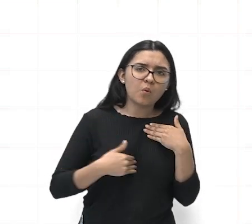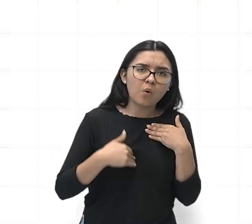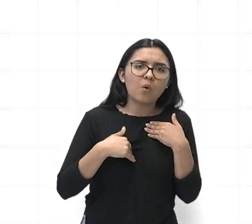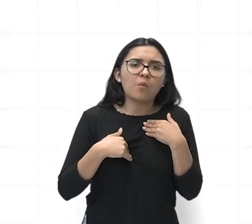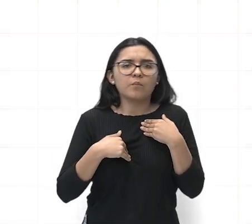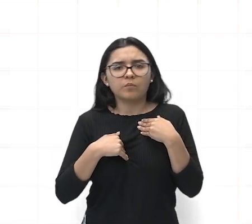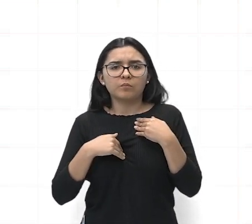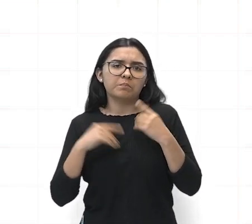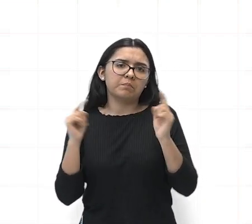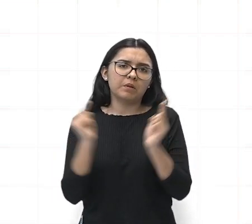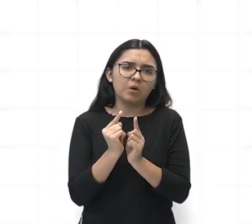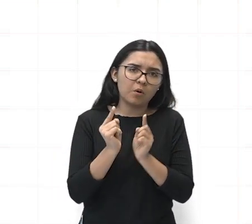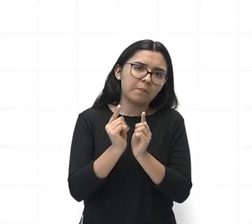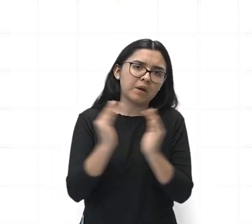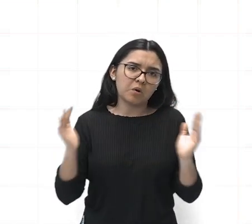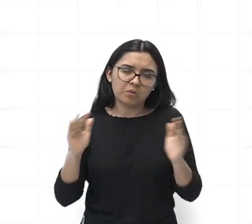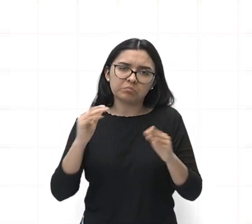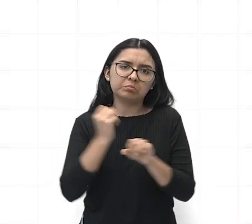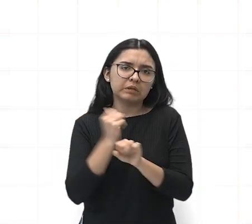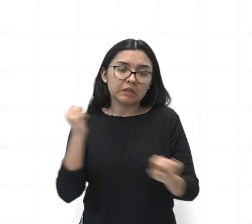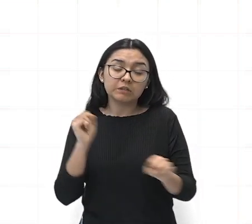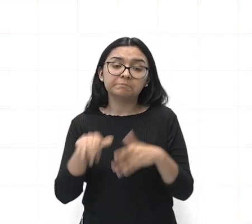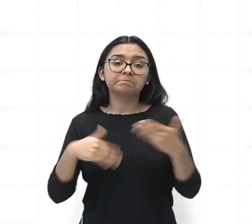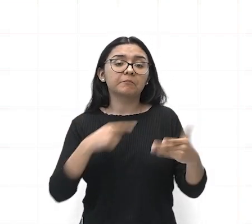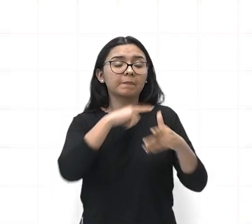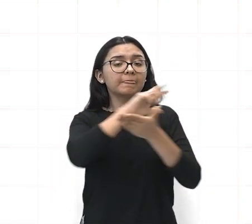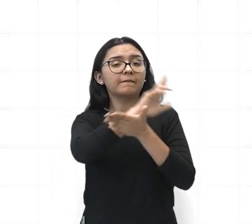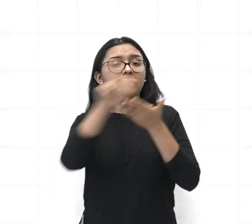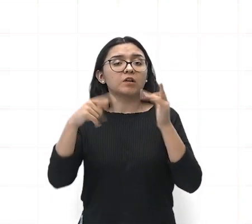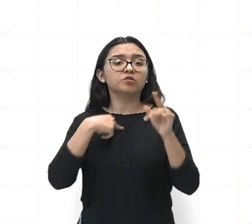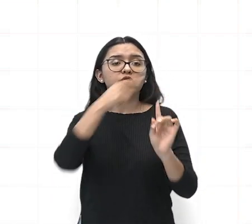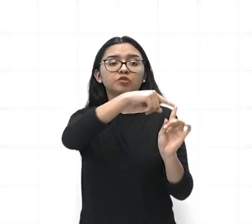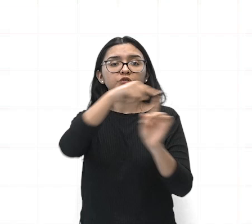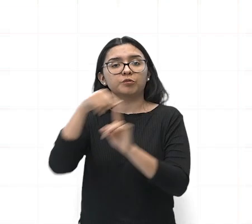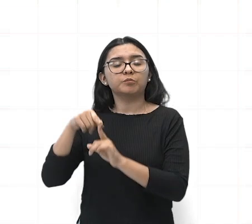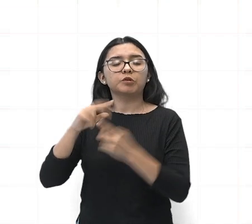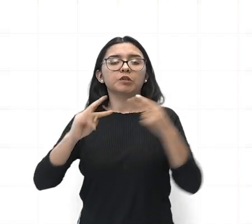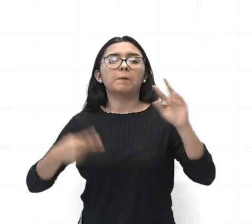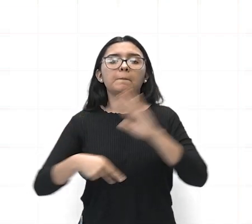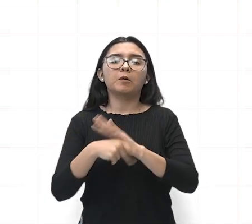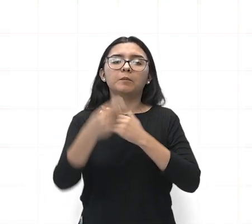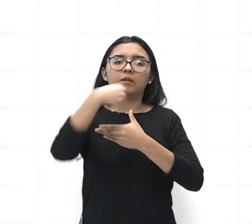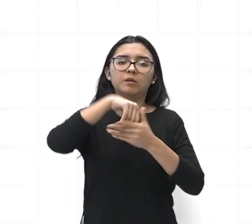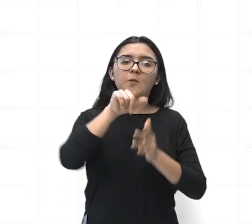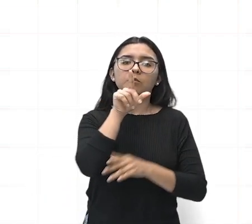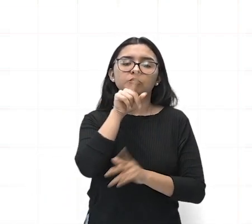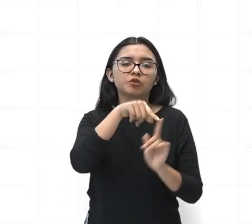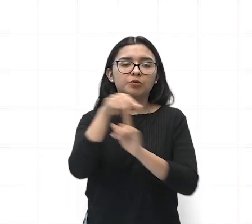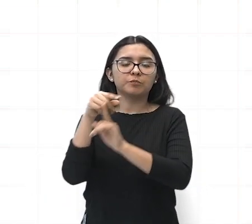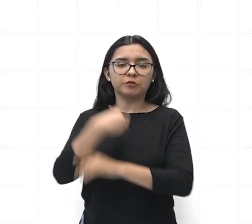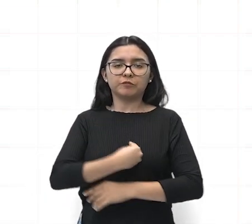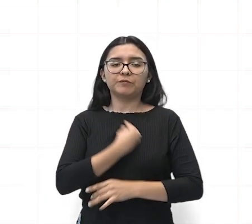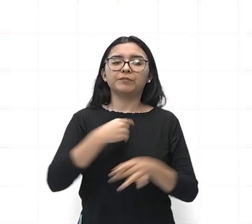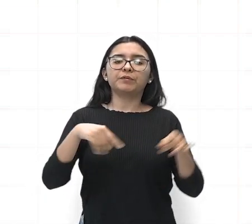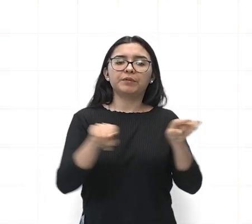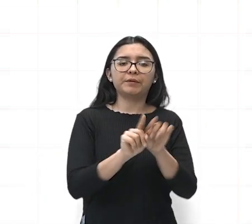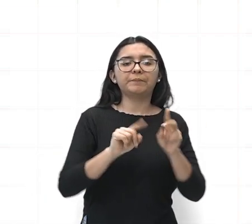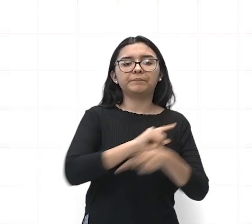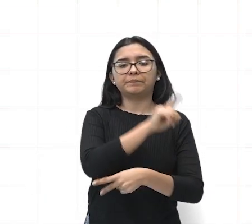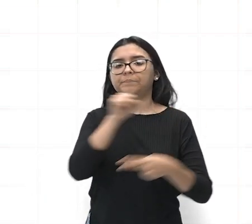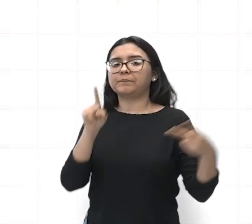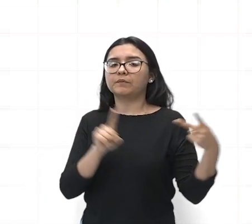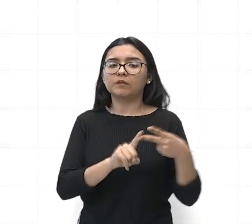só falando das aves, né? Então, aí há uma diversidade genética dentro da mesma espécie. As diversidades